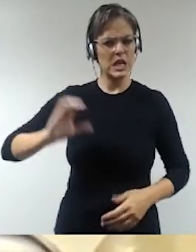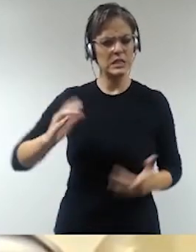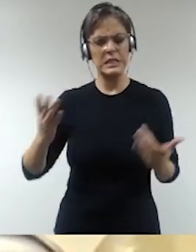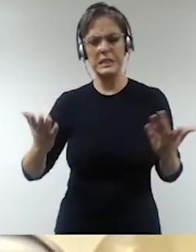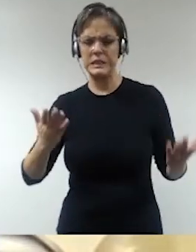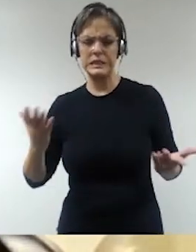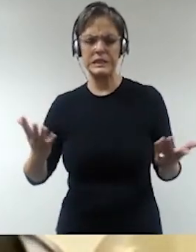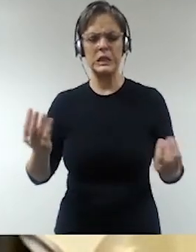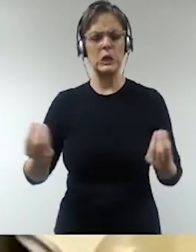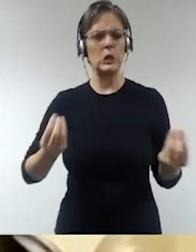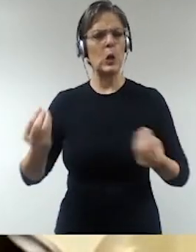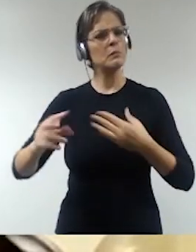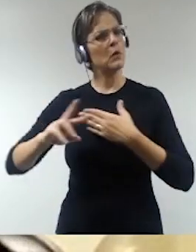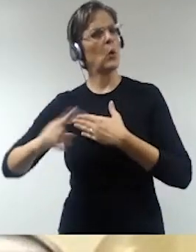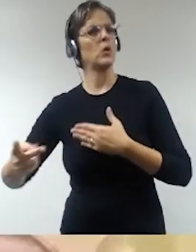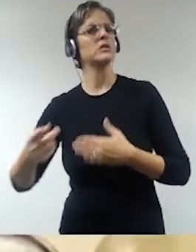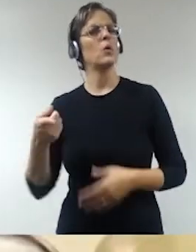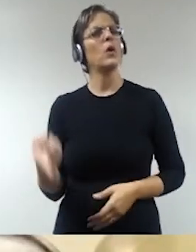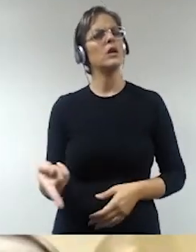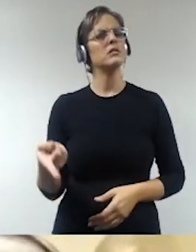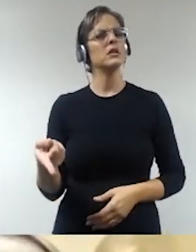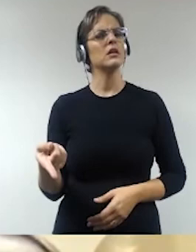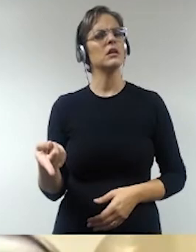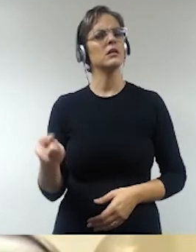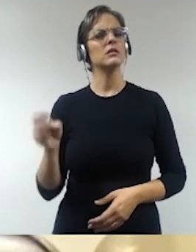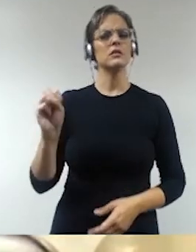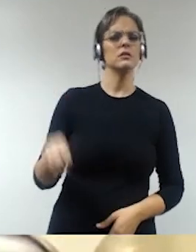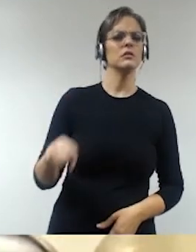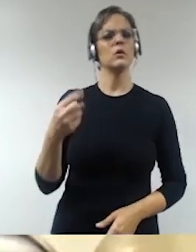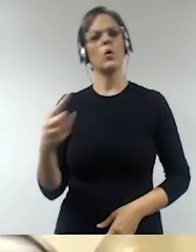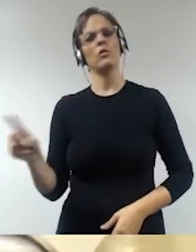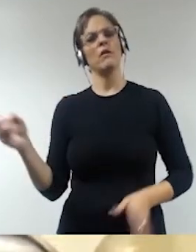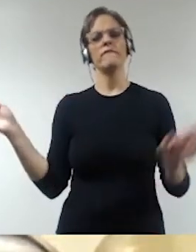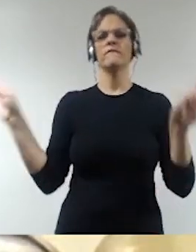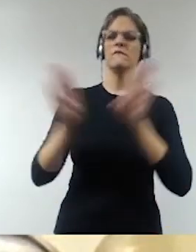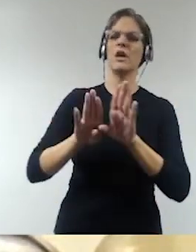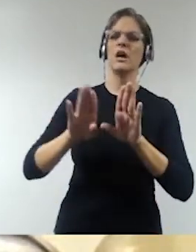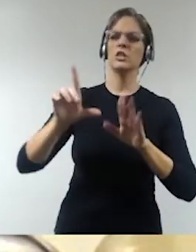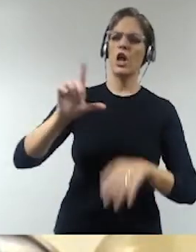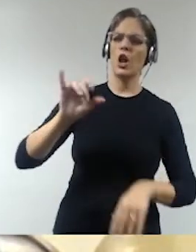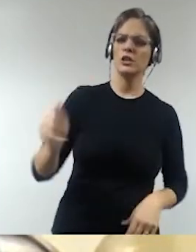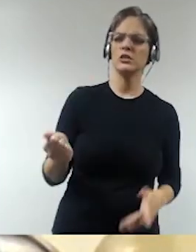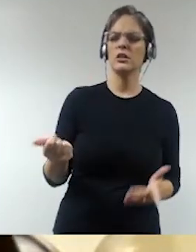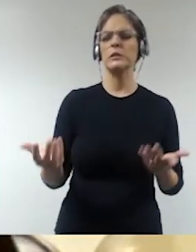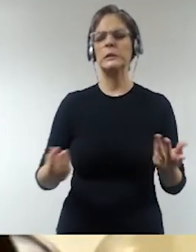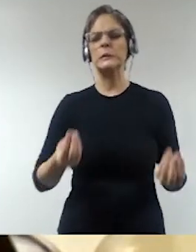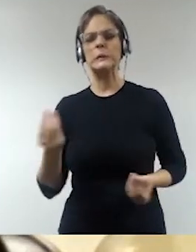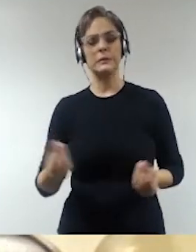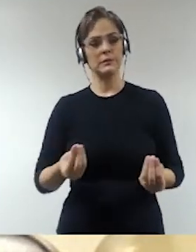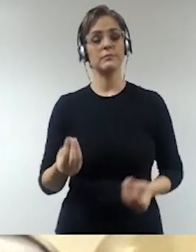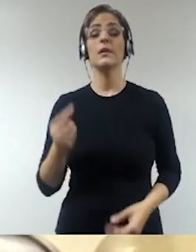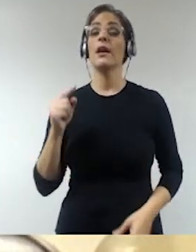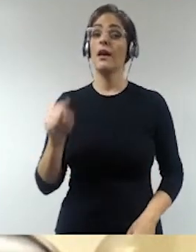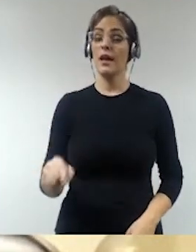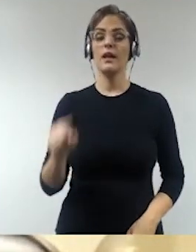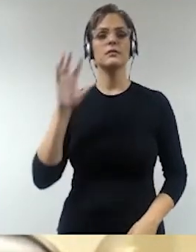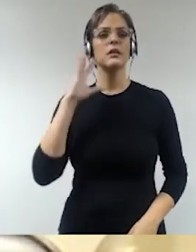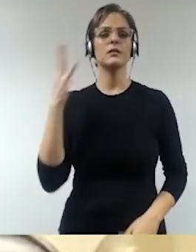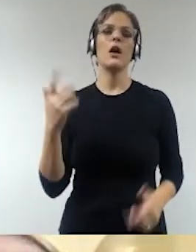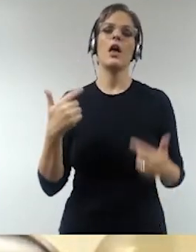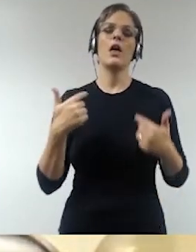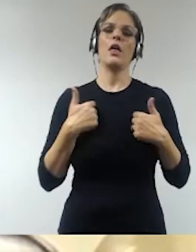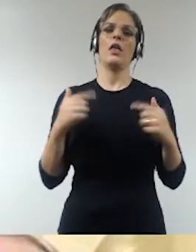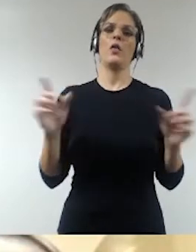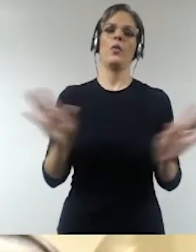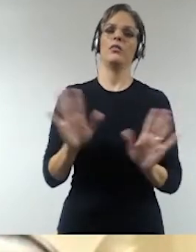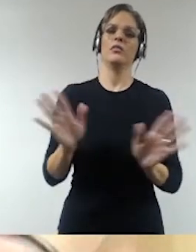das consequências de se fechar ou não um estabelecimento, porque esse tipo de decisão, eu não estou aqui fazendo uma crítica,